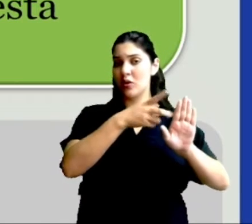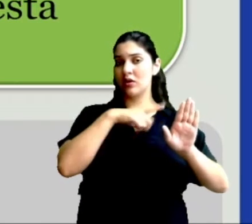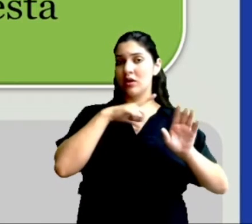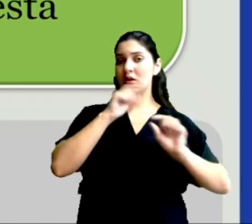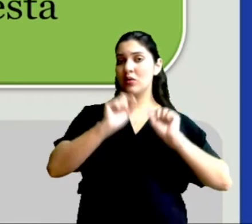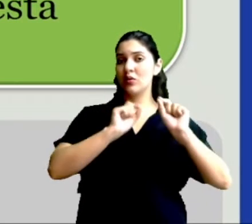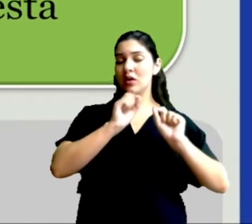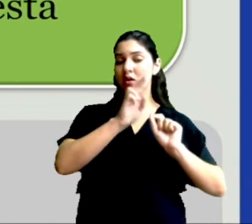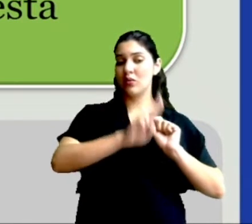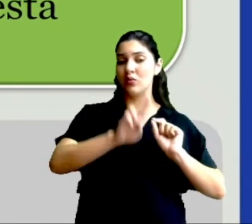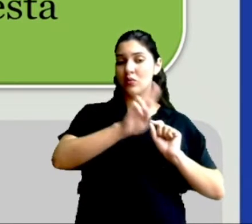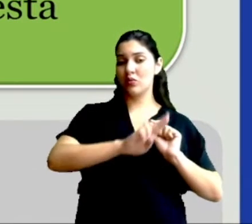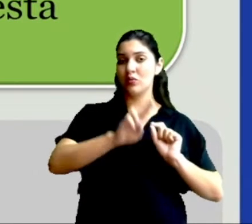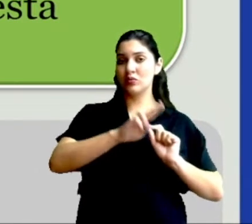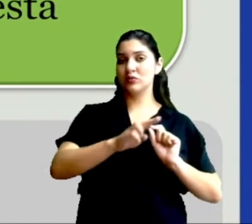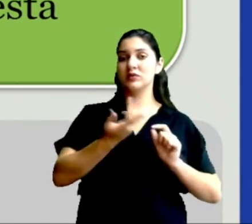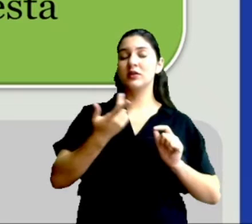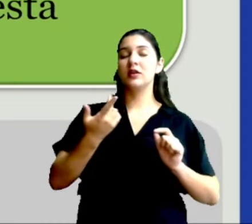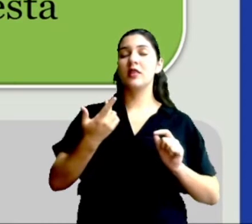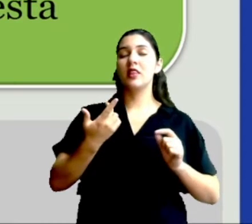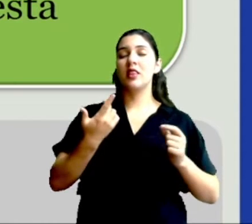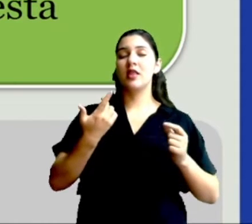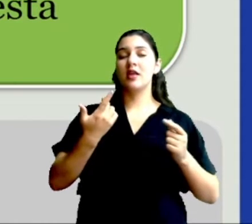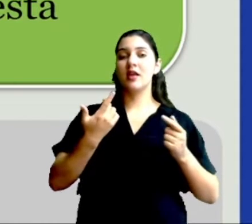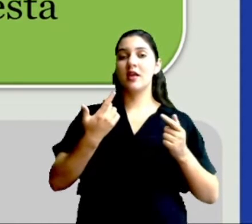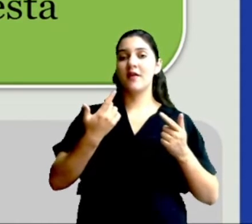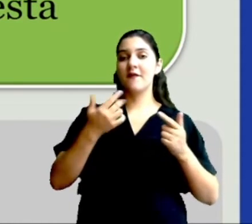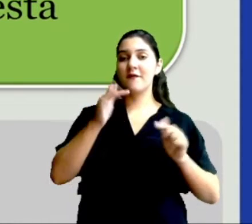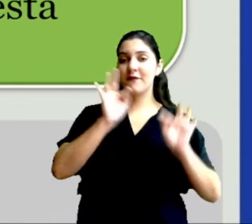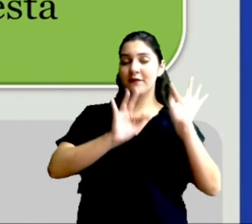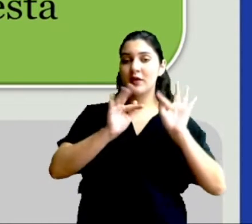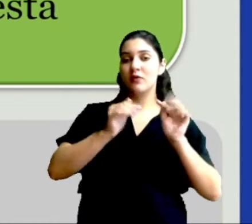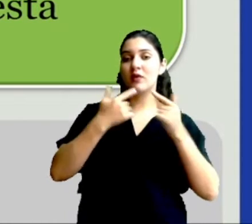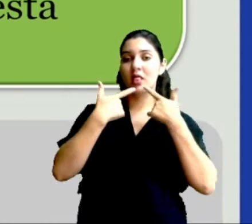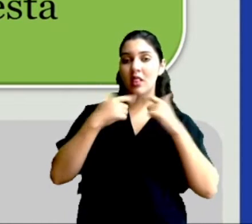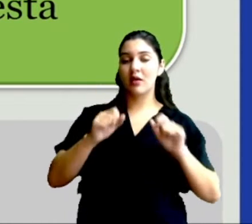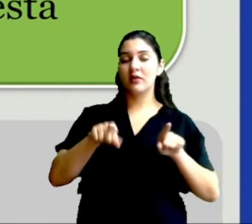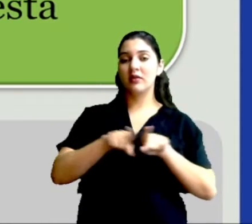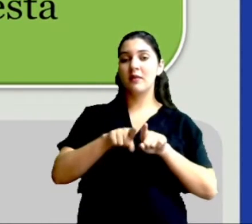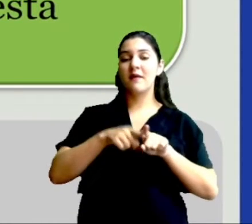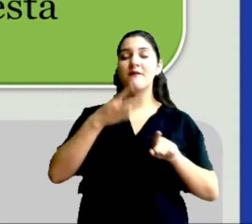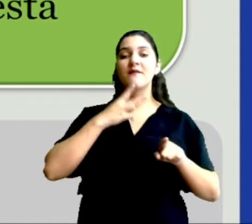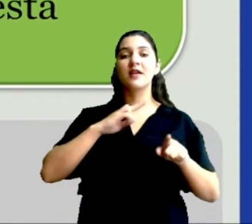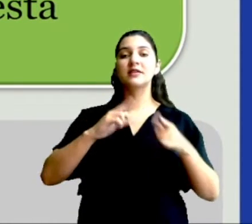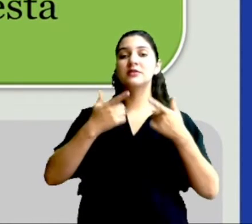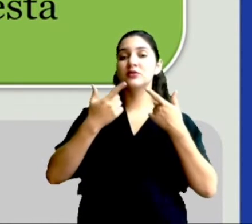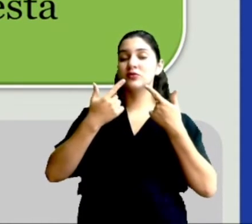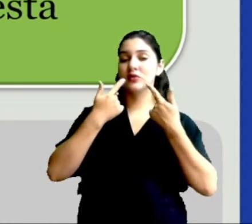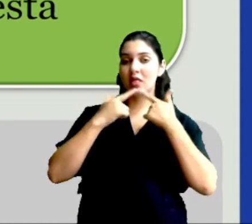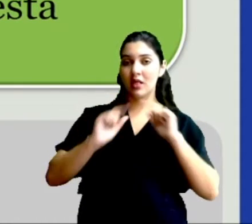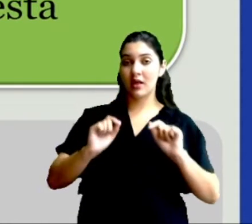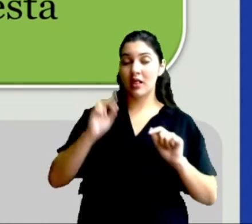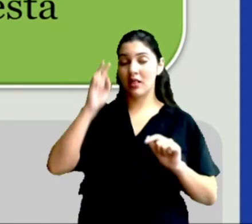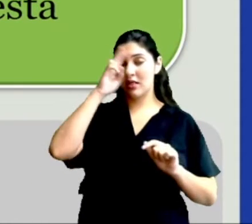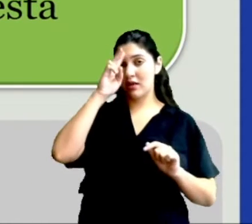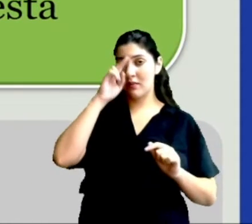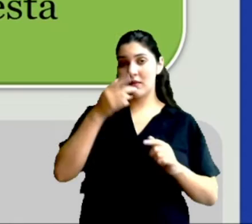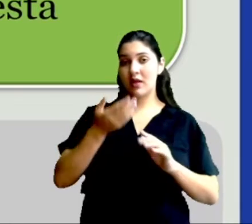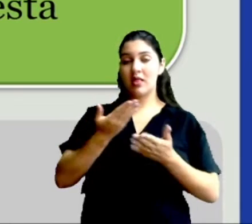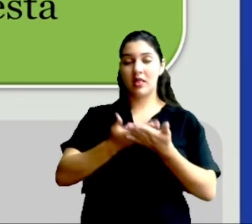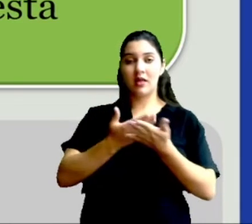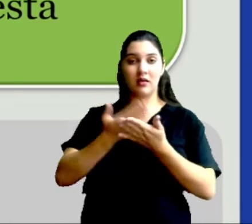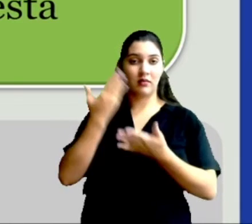com o uso aí de figuras de linguagem e também desses vícios de linguagem. Lembra que na última aula nós